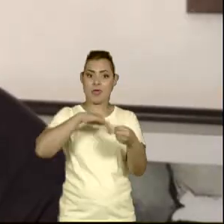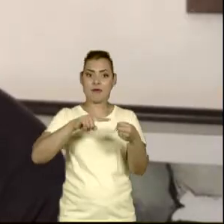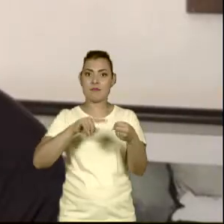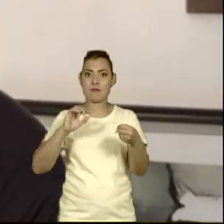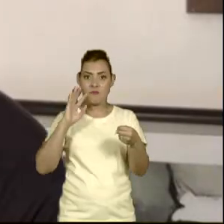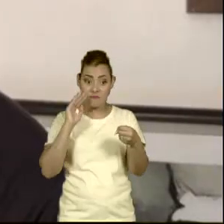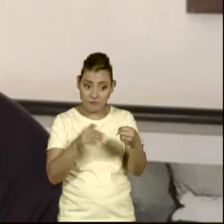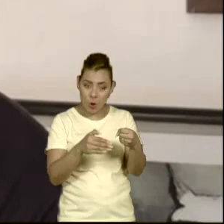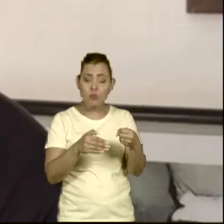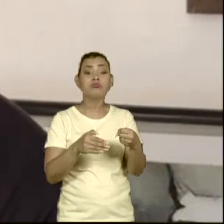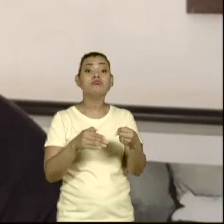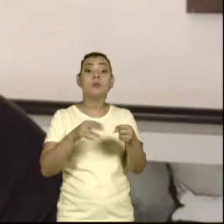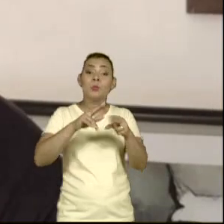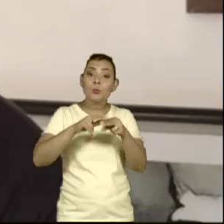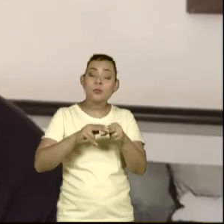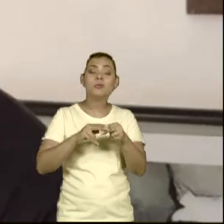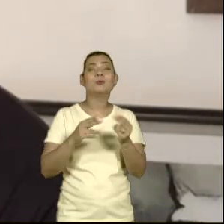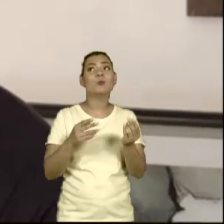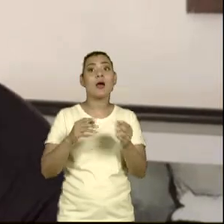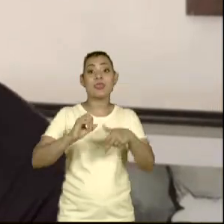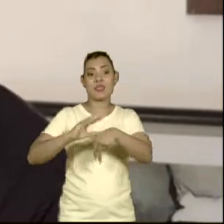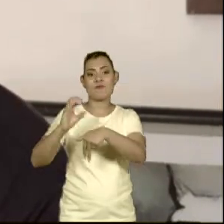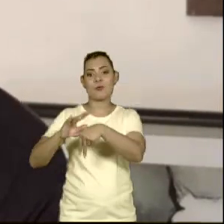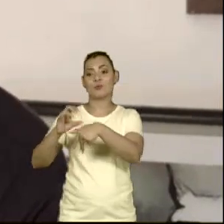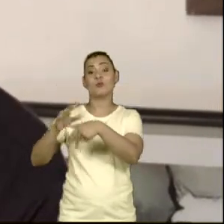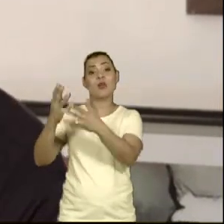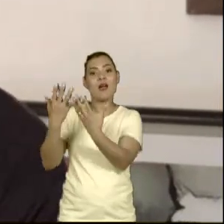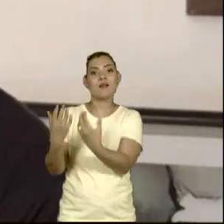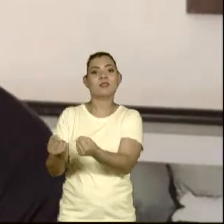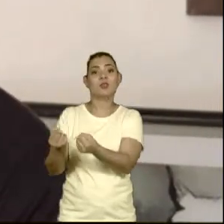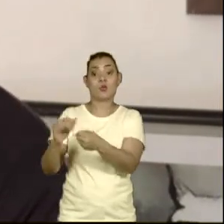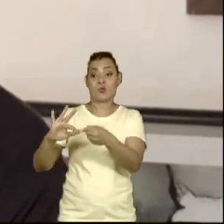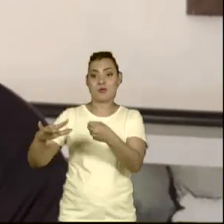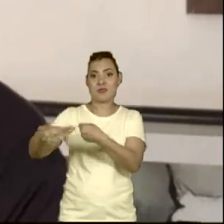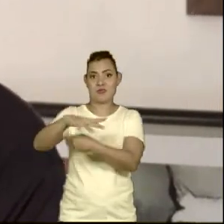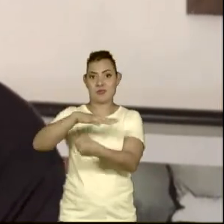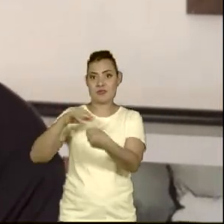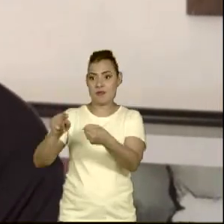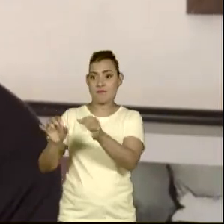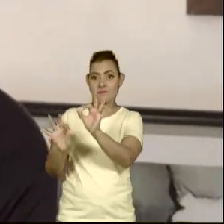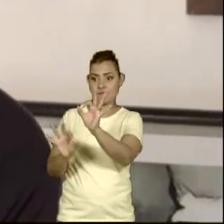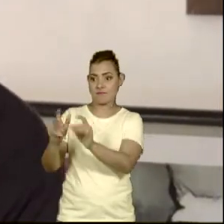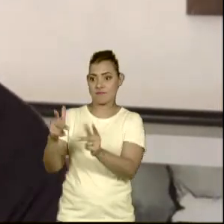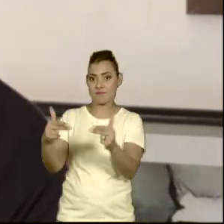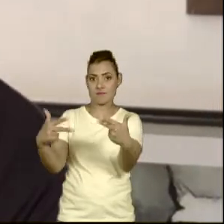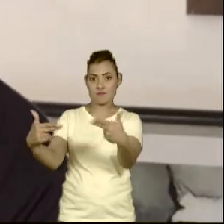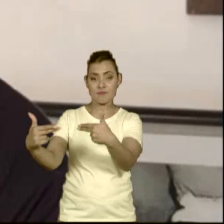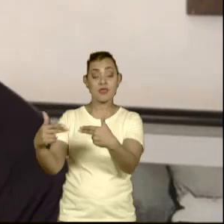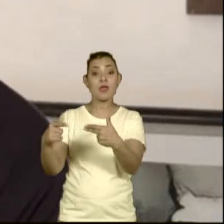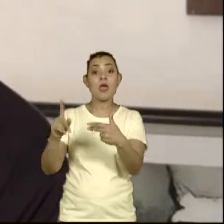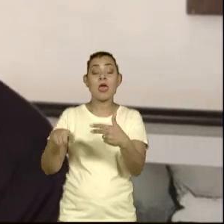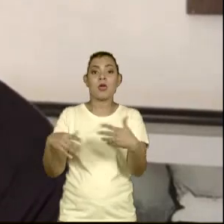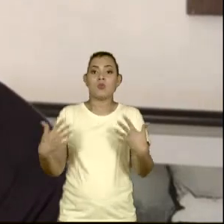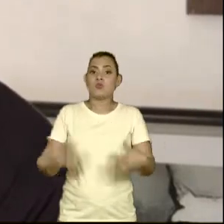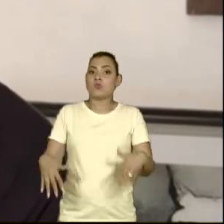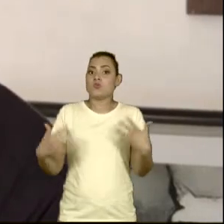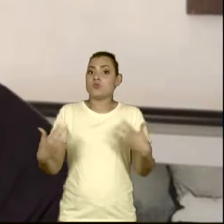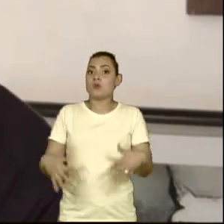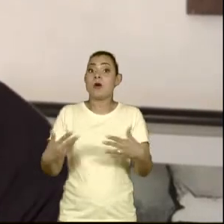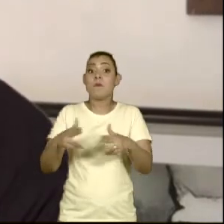Aí, a TV Cultura para produzir Ilha Ratingum era grande demais para o tamanho